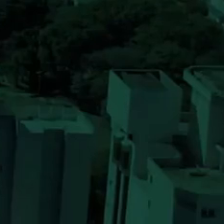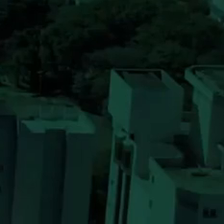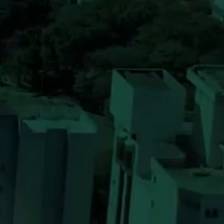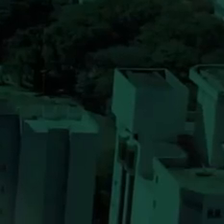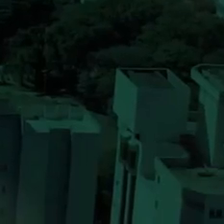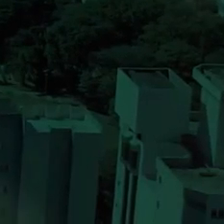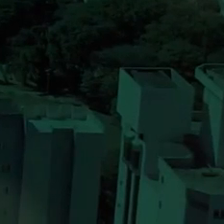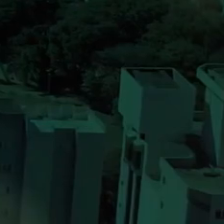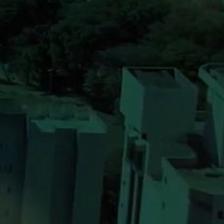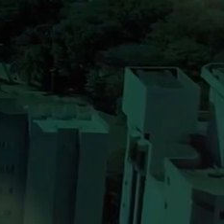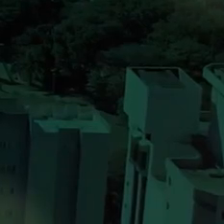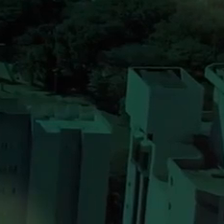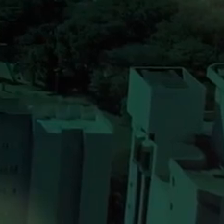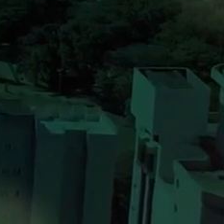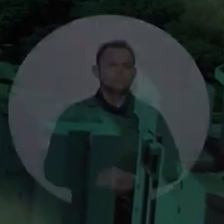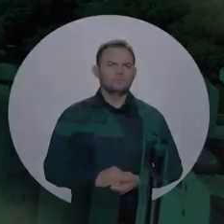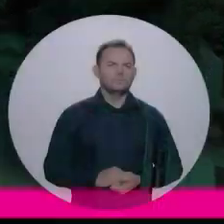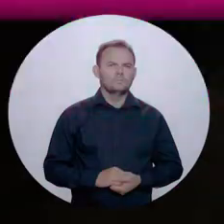Rede.